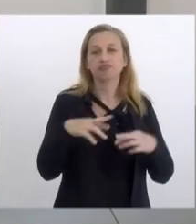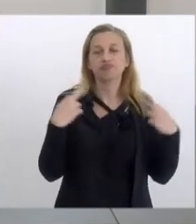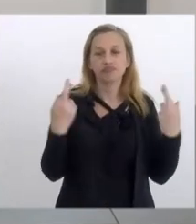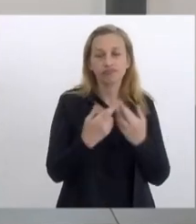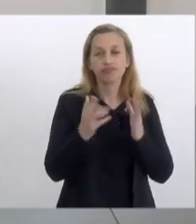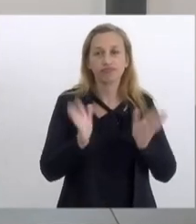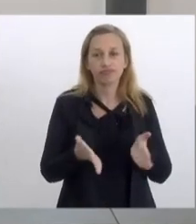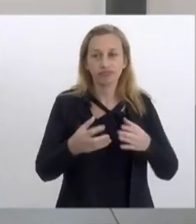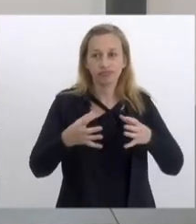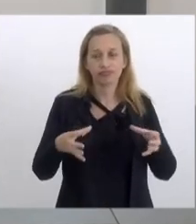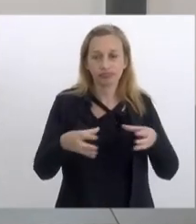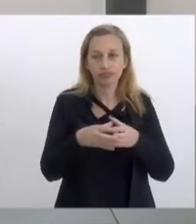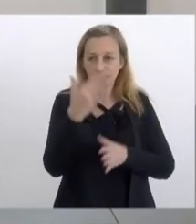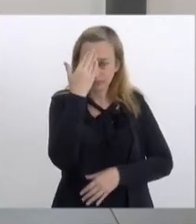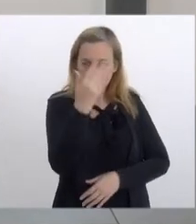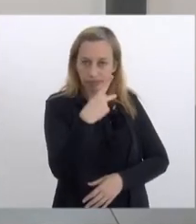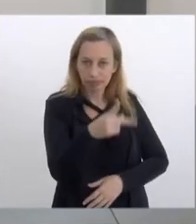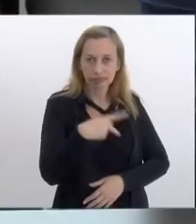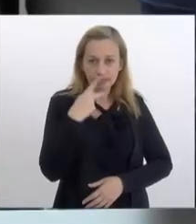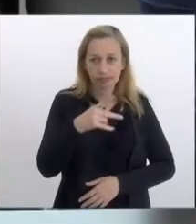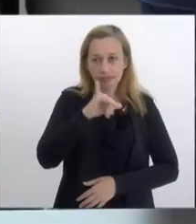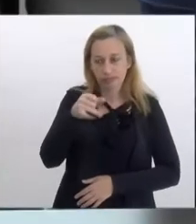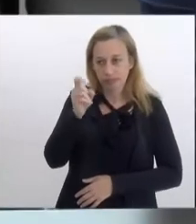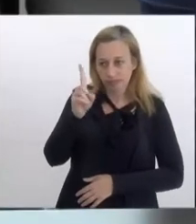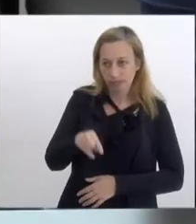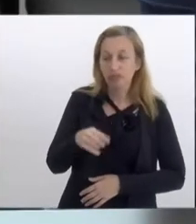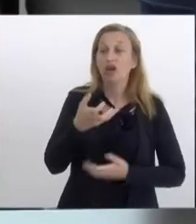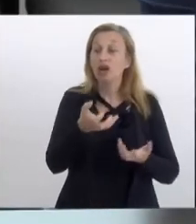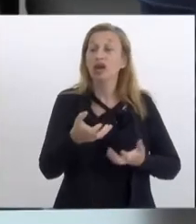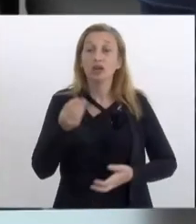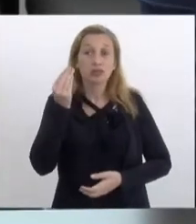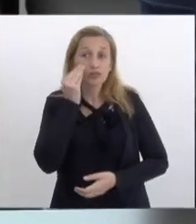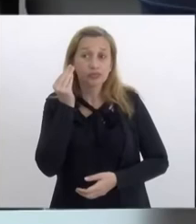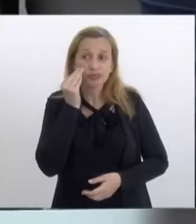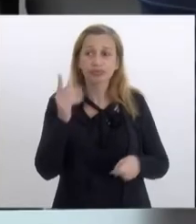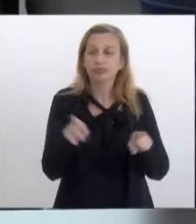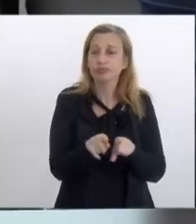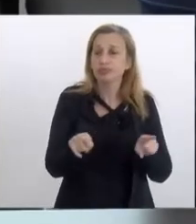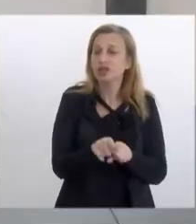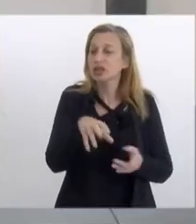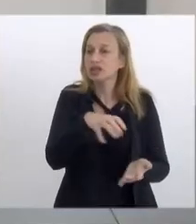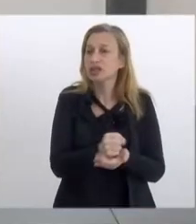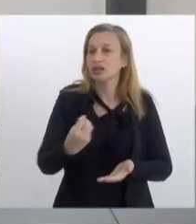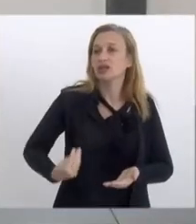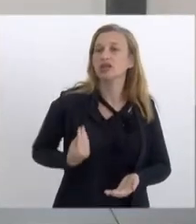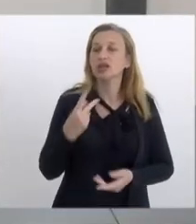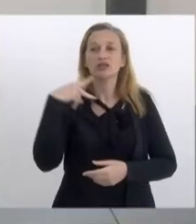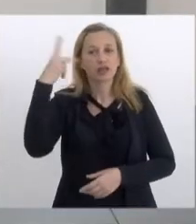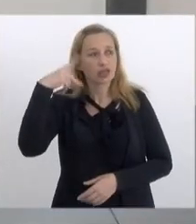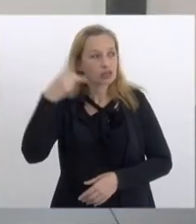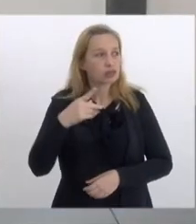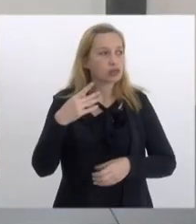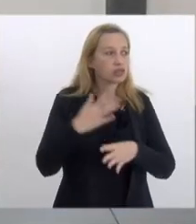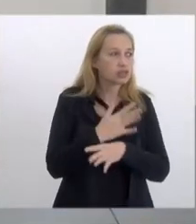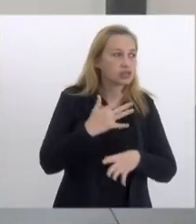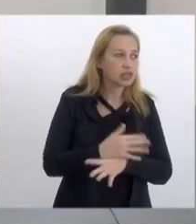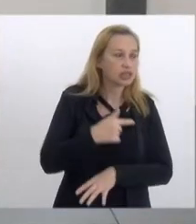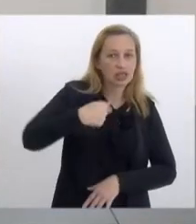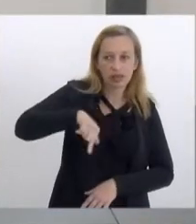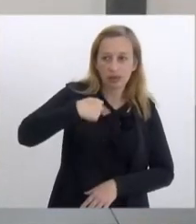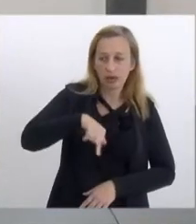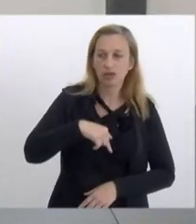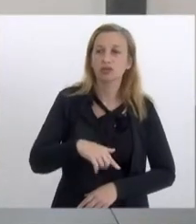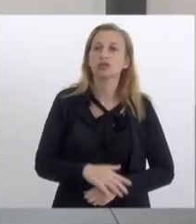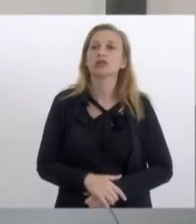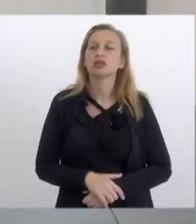da nossa comissão. Muito obrigado pela fala, tá bom, senhor José? Quero aproveitar a oportunidade de registrar a presença da vereadora da cidade de Queimados,